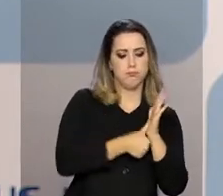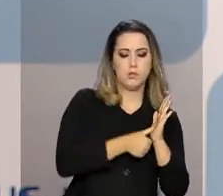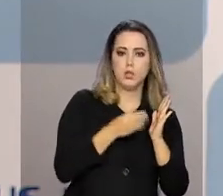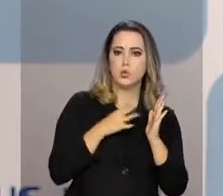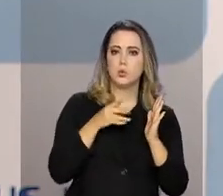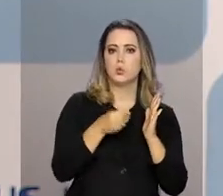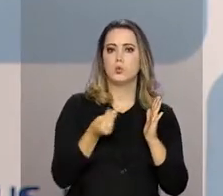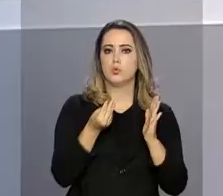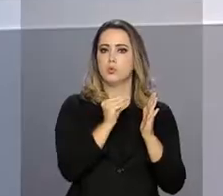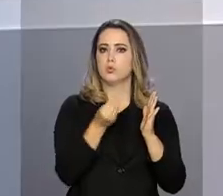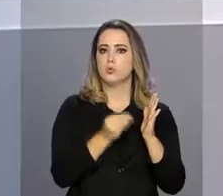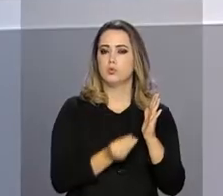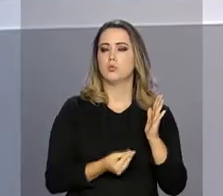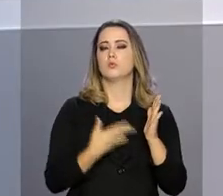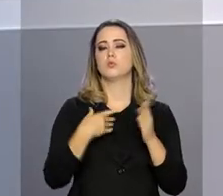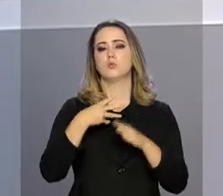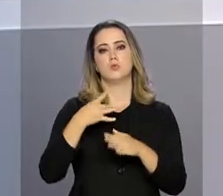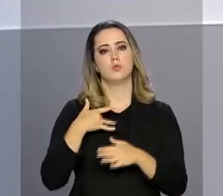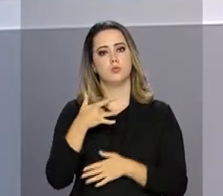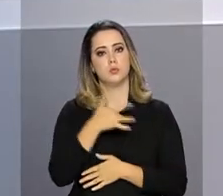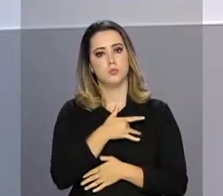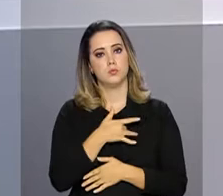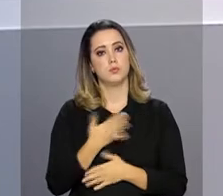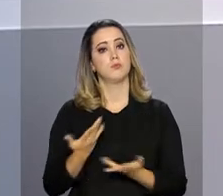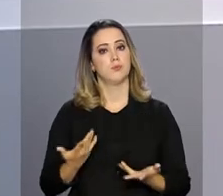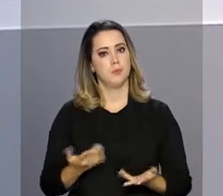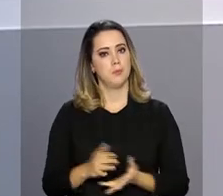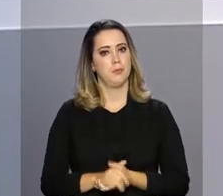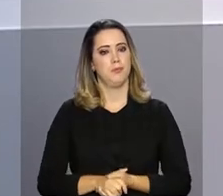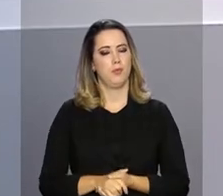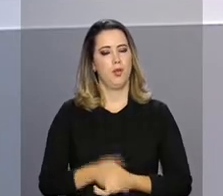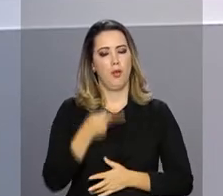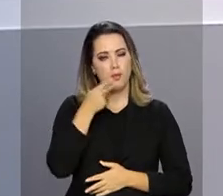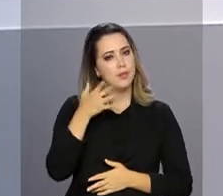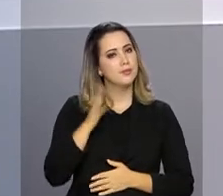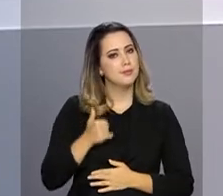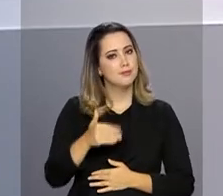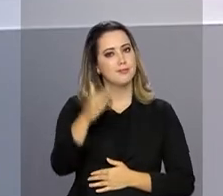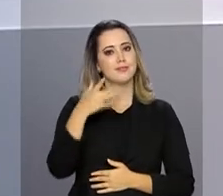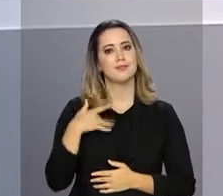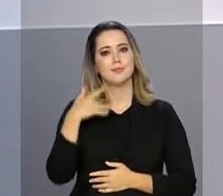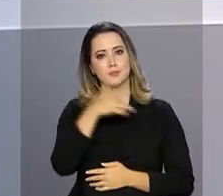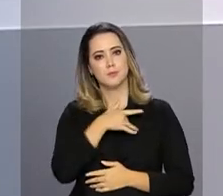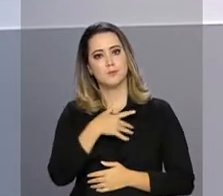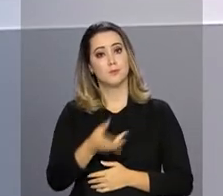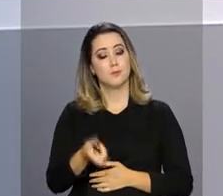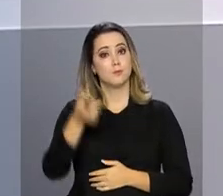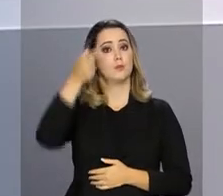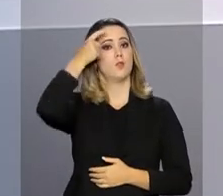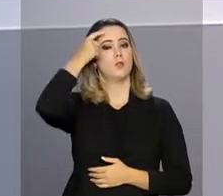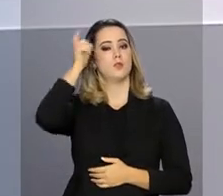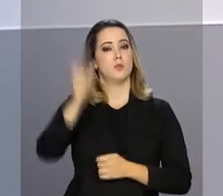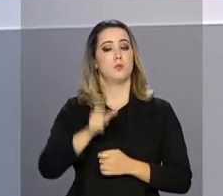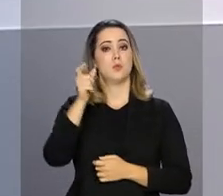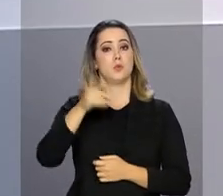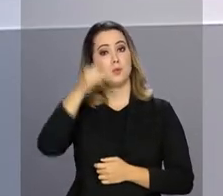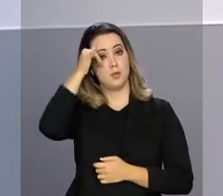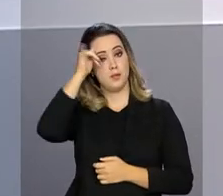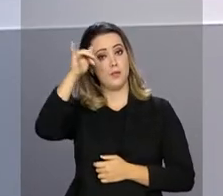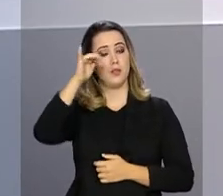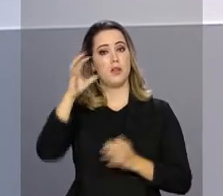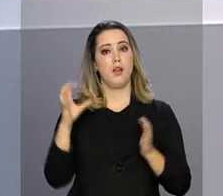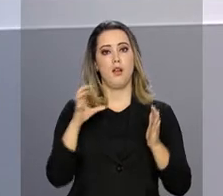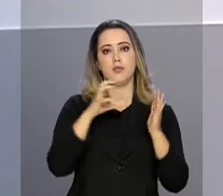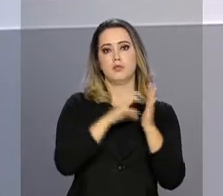prontuário de saúde e falando em saúde para conscientizar as pessoas sobre a importância da prevenção da aids e de outras